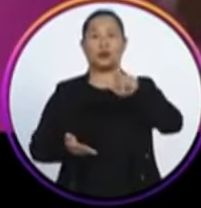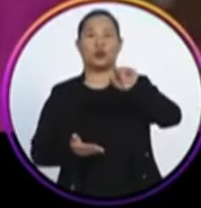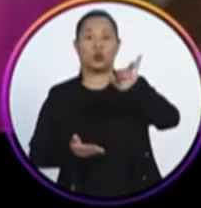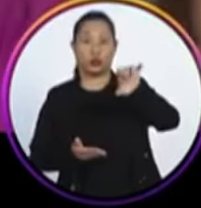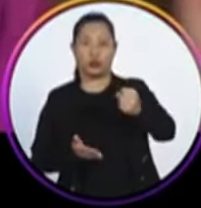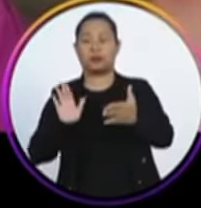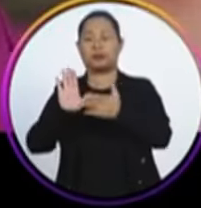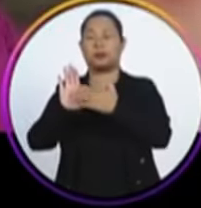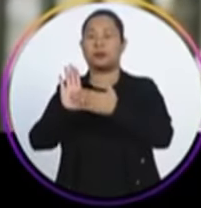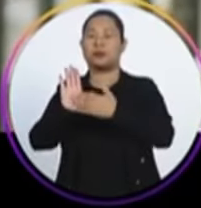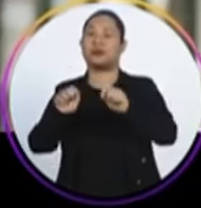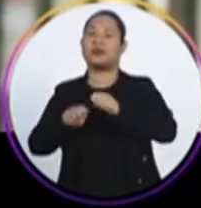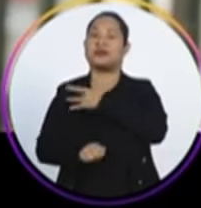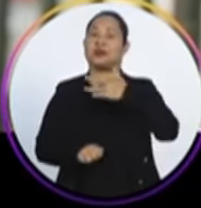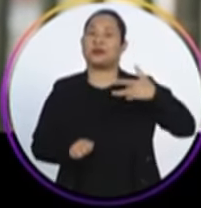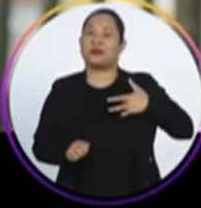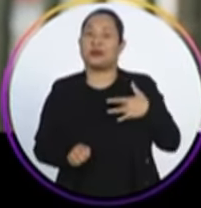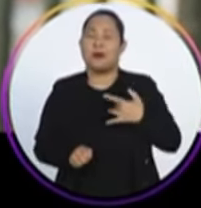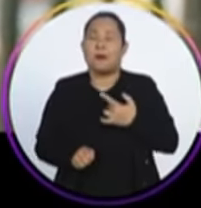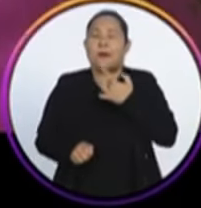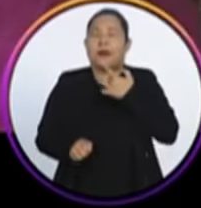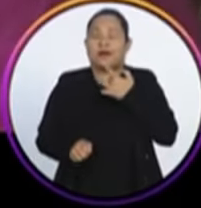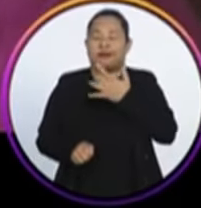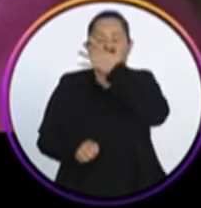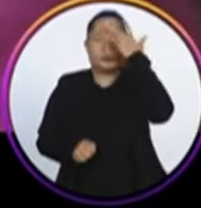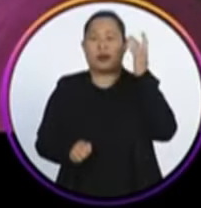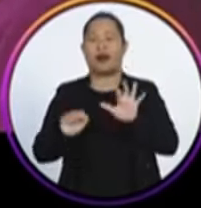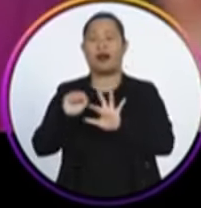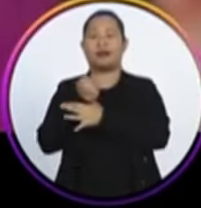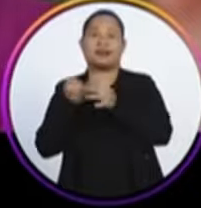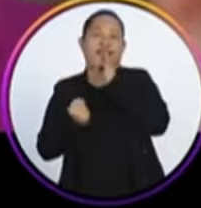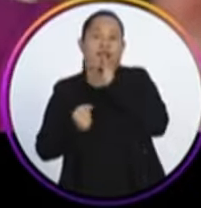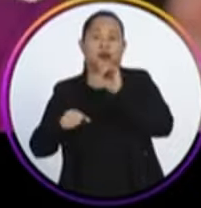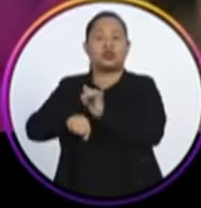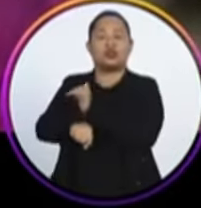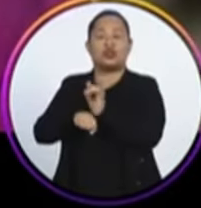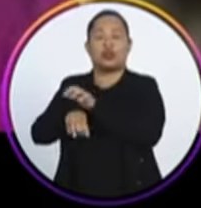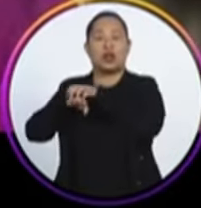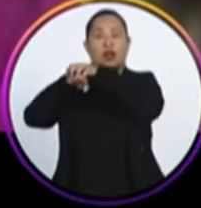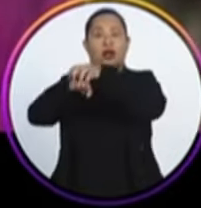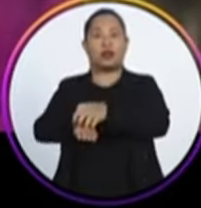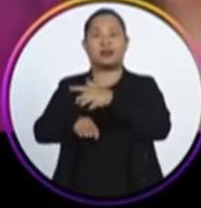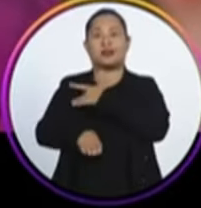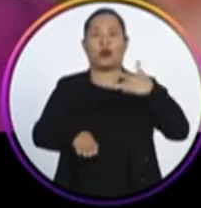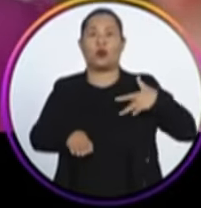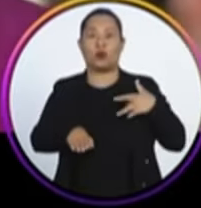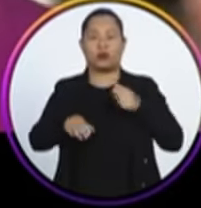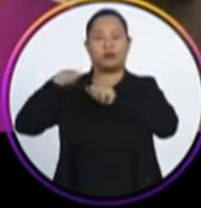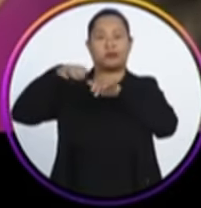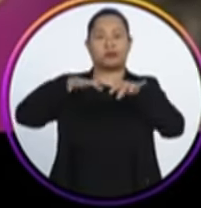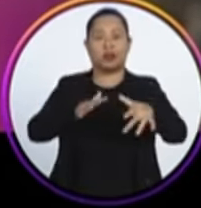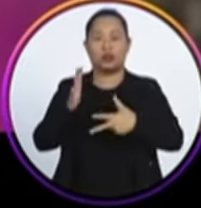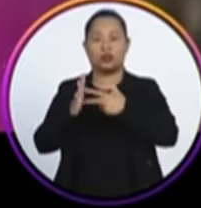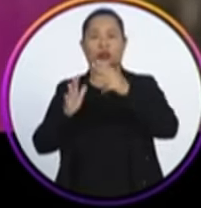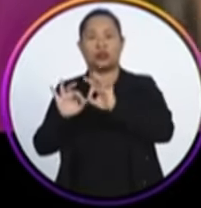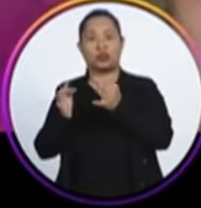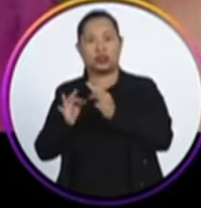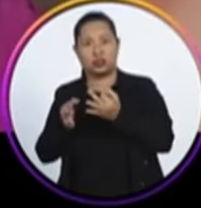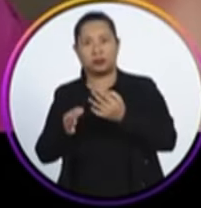Lourdes, a nossa proposta é tornar a saúde mais próxima das pessoas. É garantir, por exemplo, uma estratégia como Carretas da Saúde, que vai levar